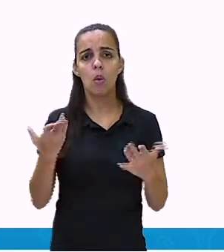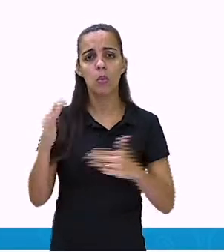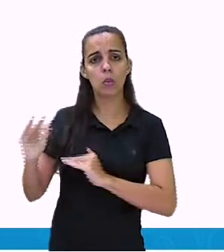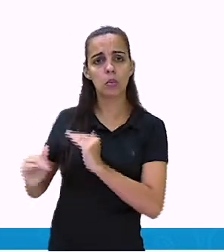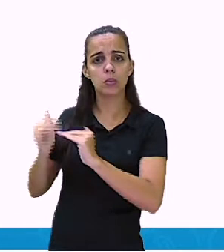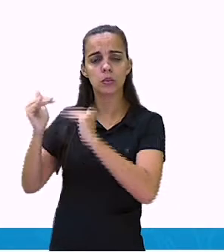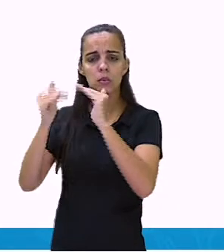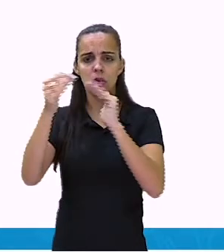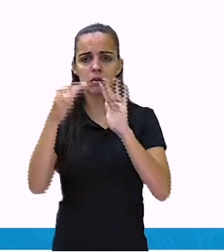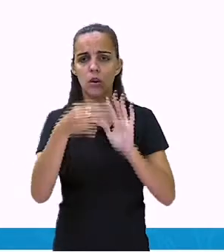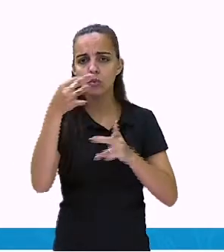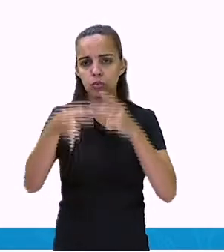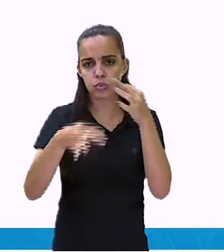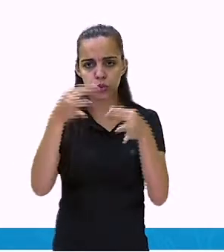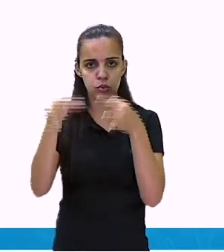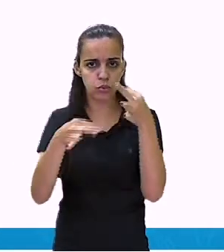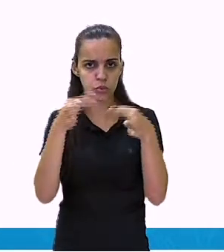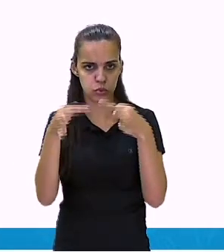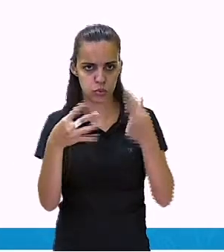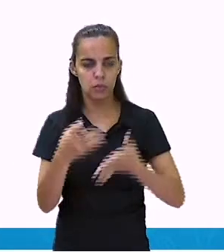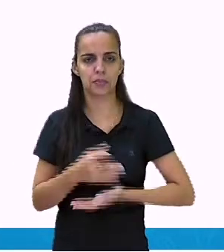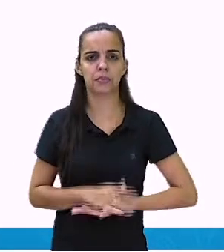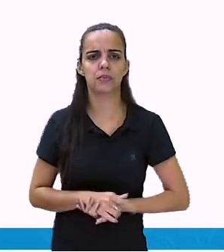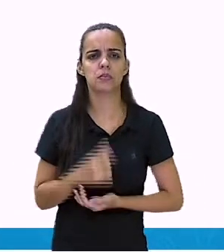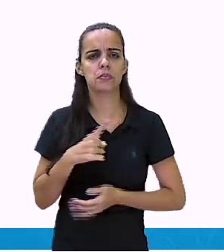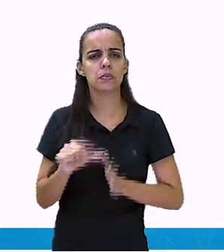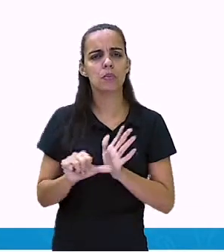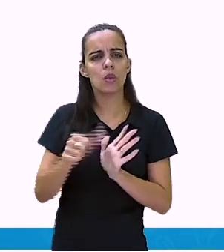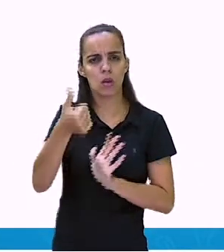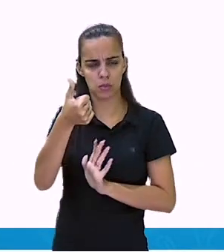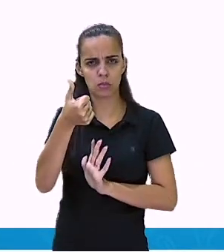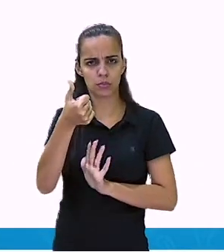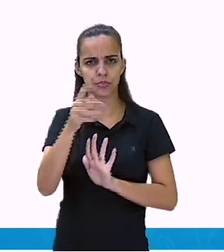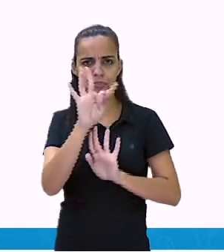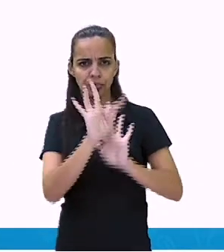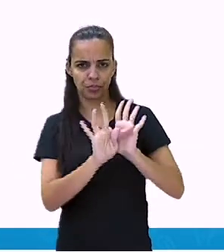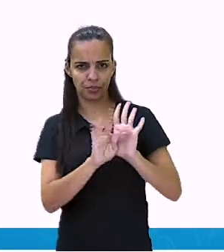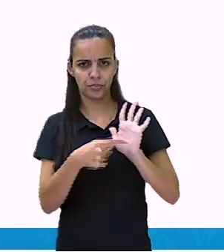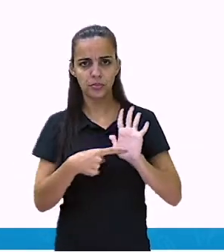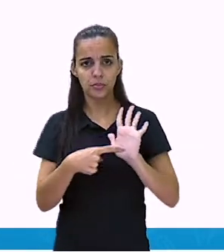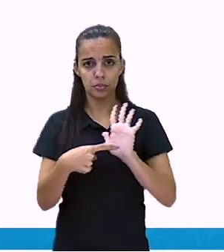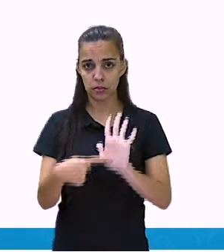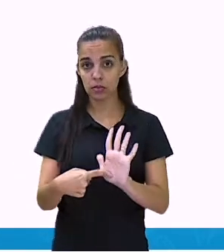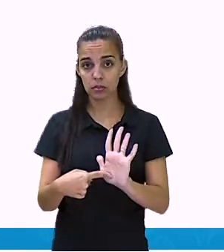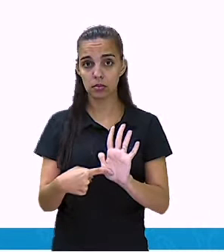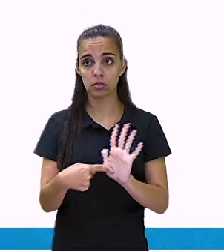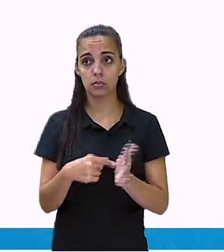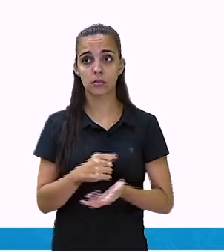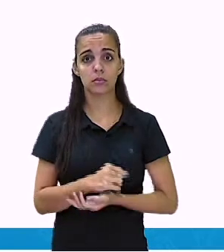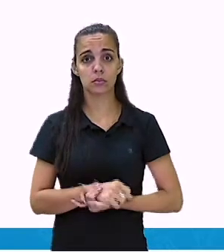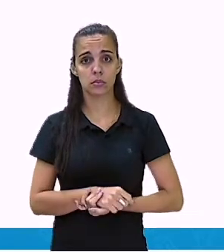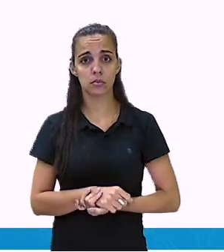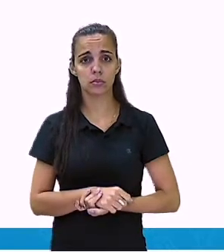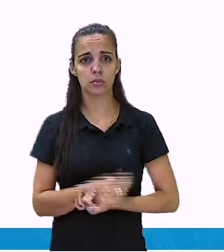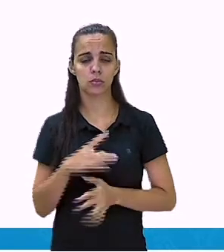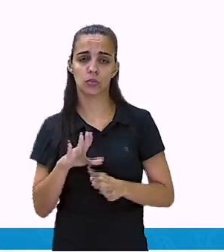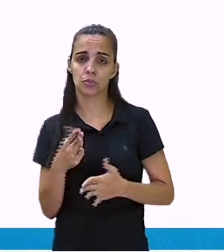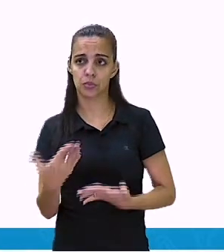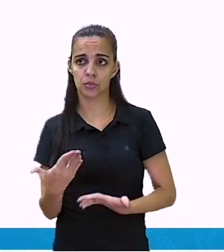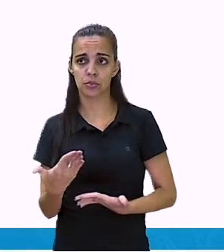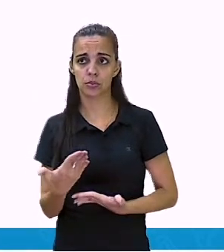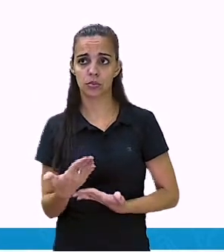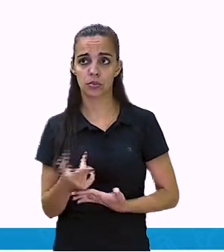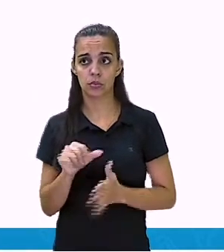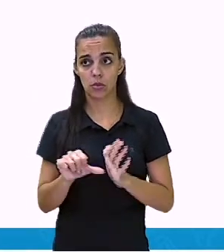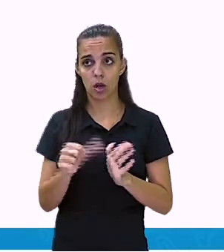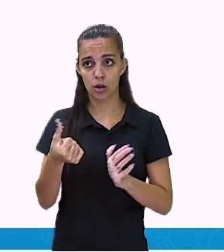Desenvolvimento com argumentação. Uma vez que a tese, ou seja,